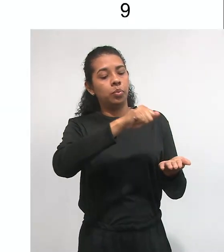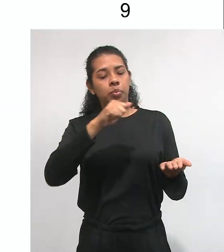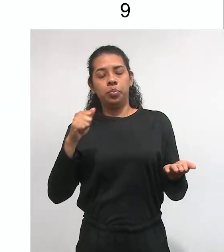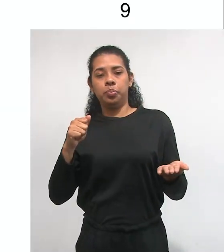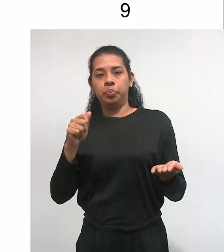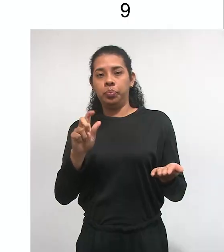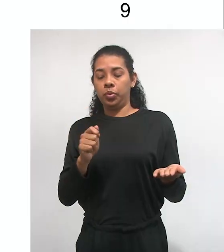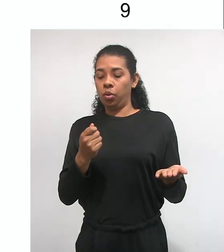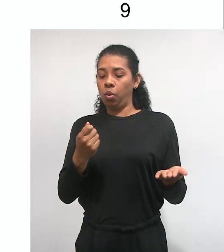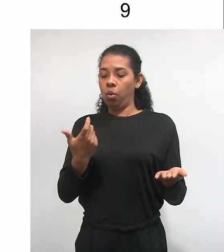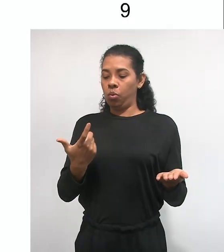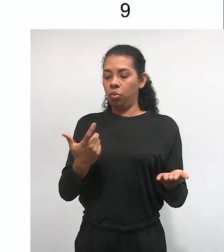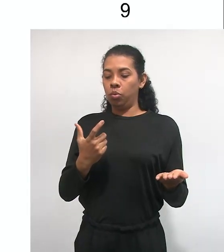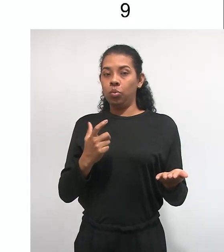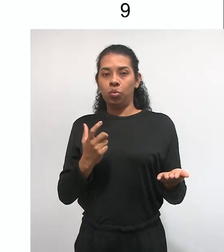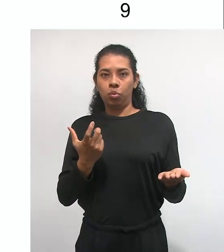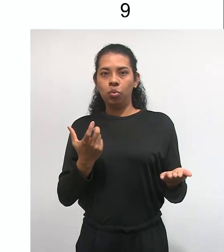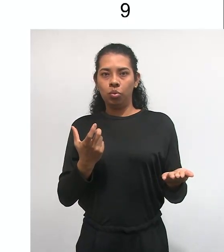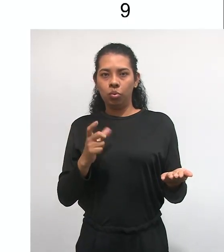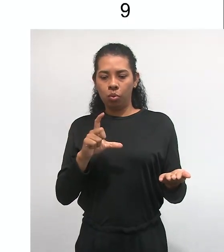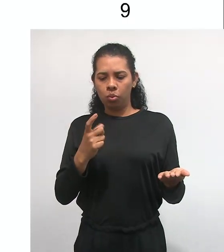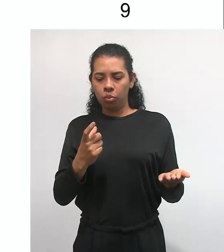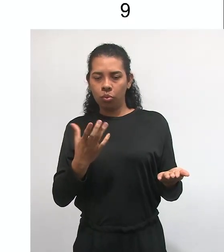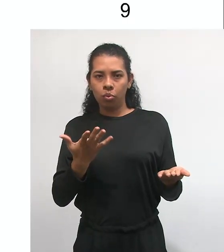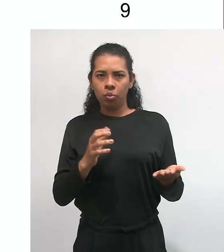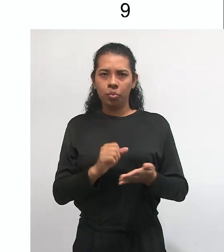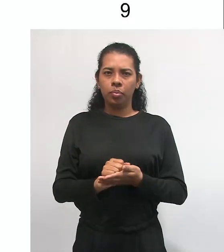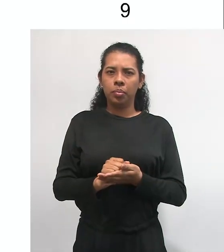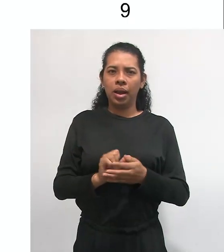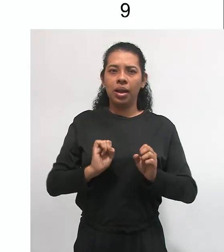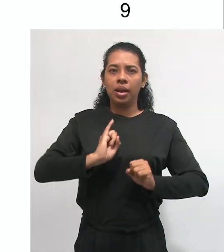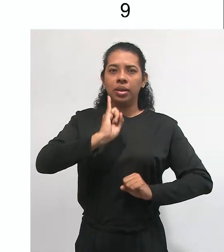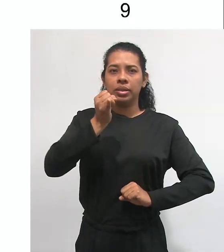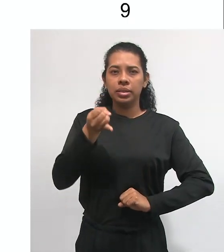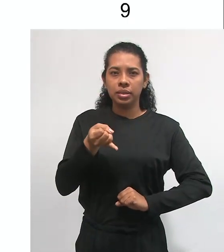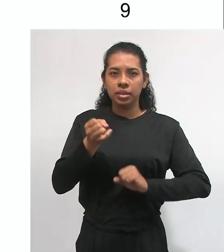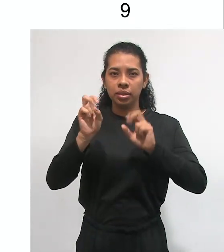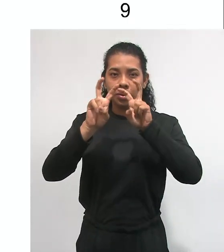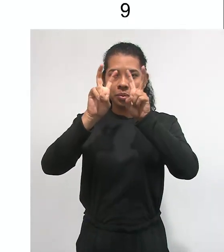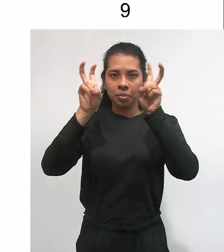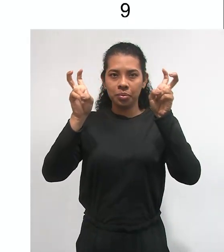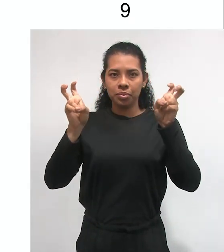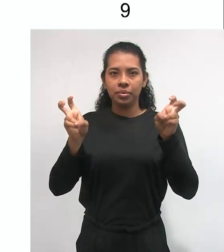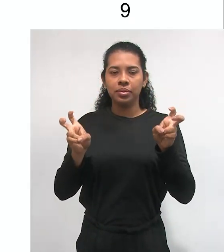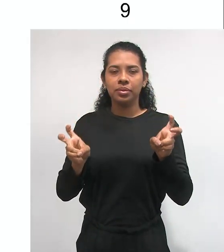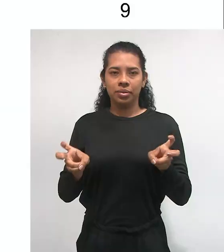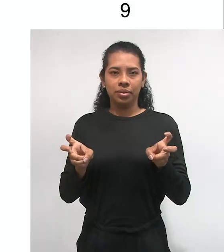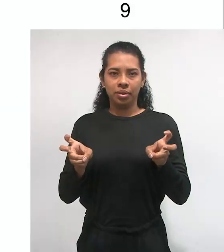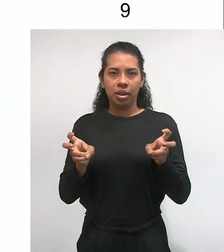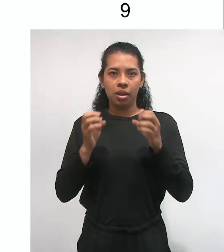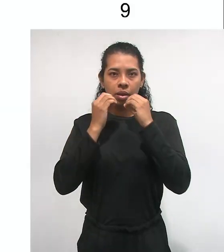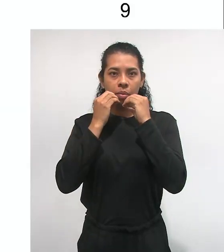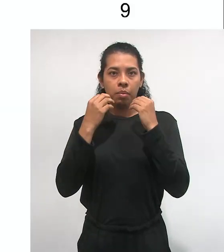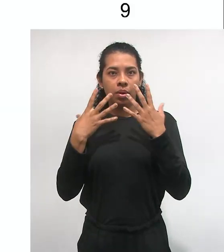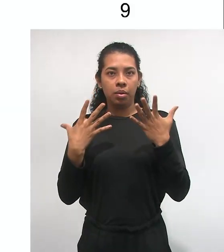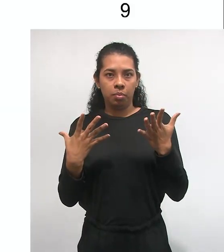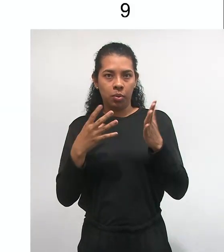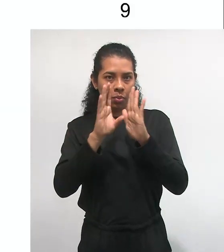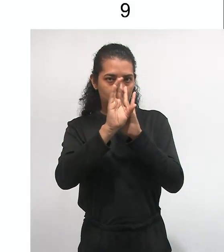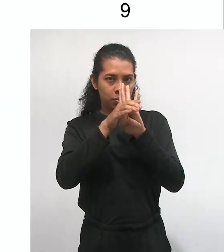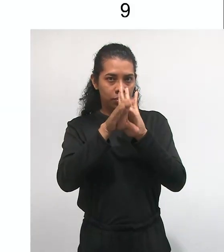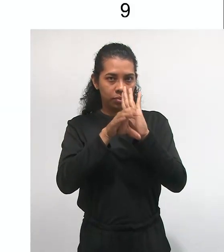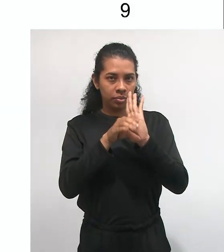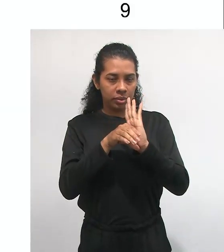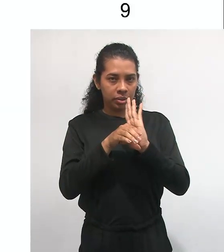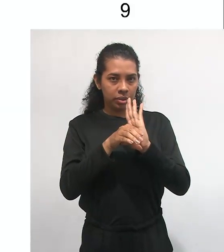um conceito de forma correta. Você vai verificar se a união do conceito foi correta e, se estiver errada, não diga